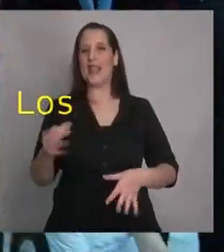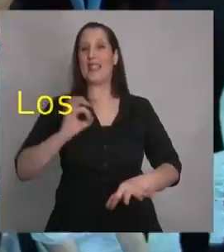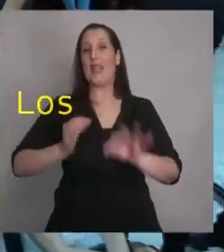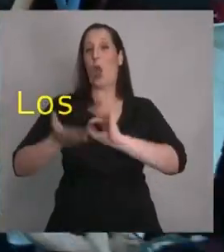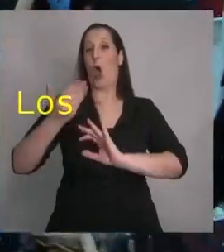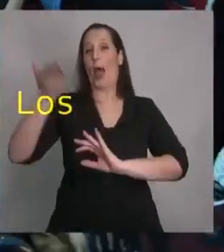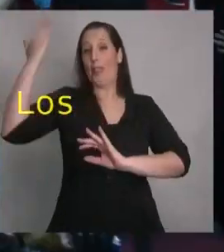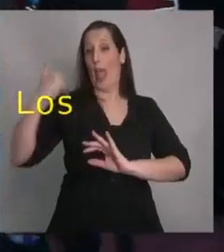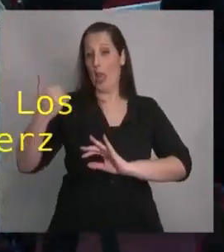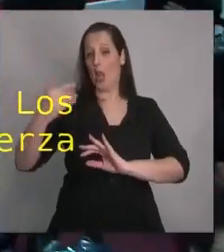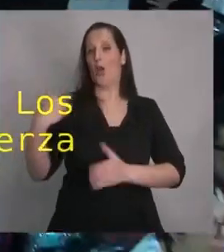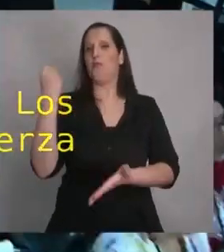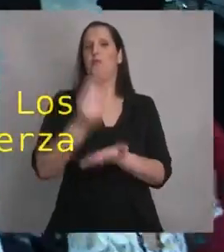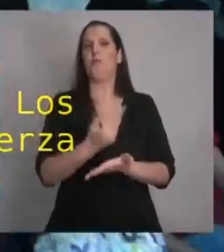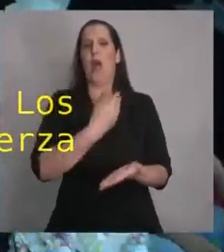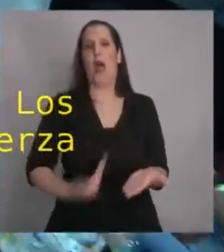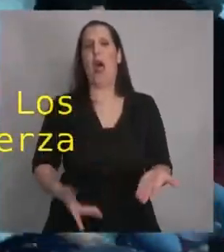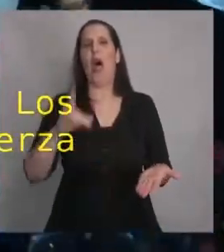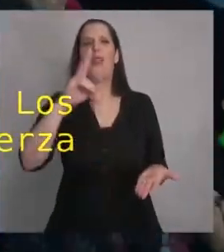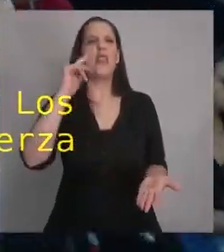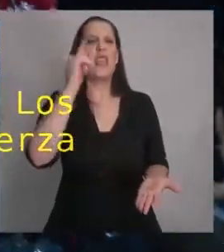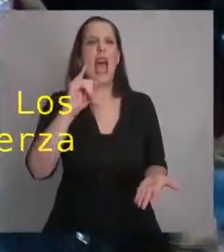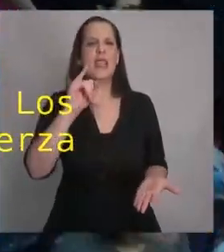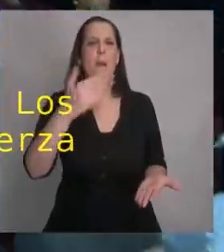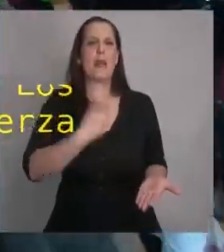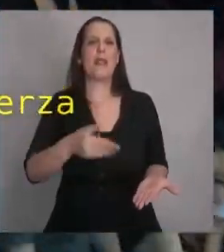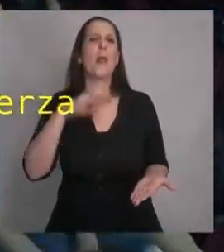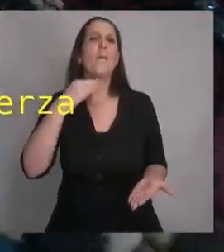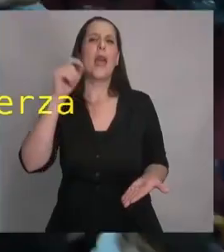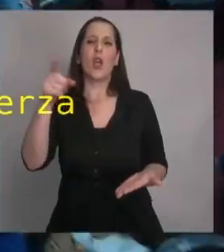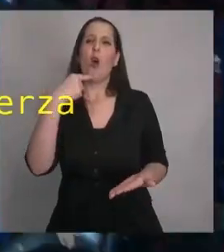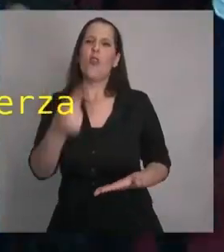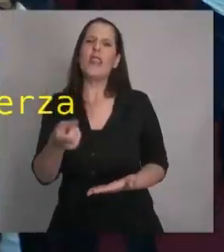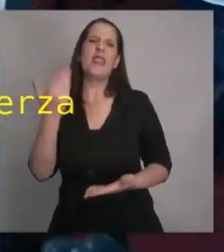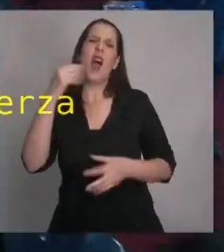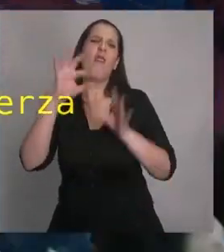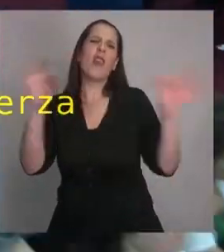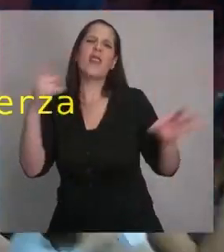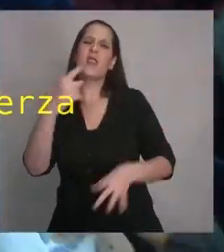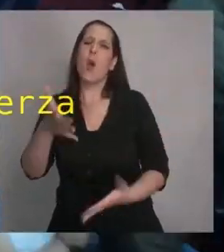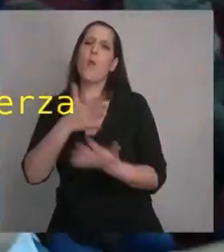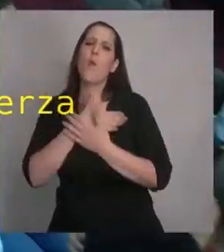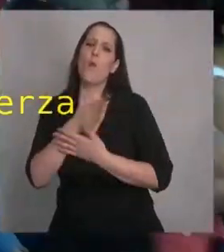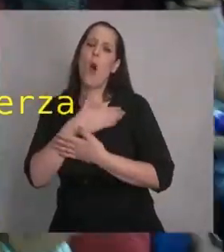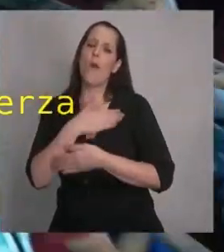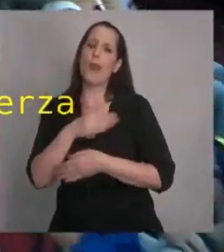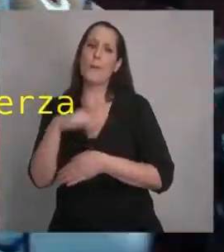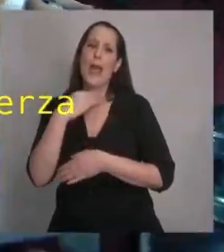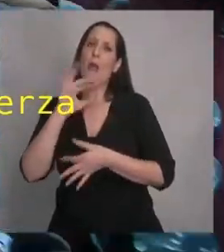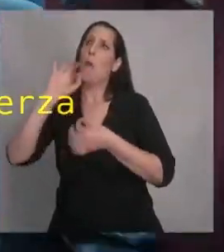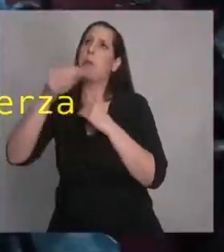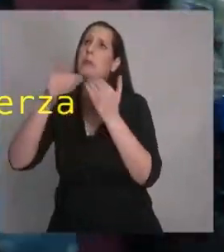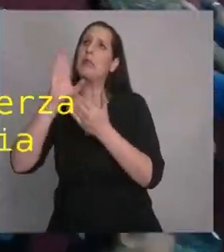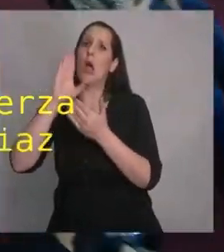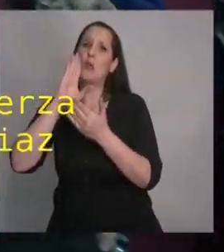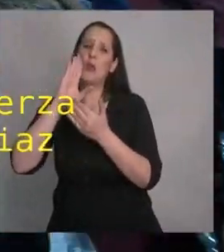Porfírio Dias, que dizia, pobre do México, tão perto dos Estados Unidos, tão longe de Deus.